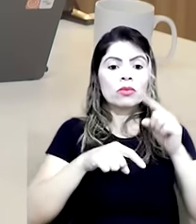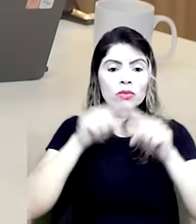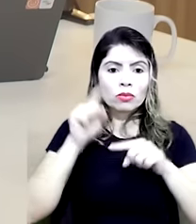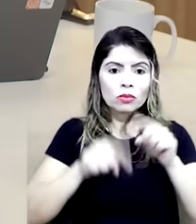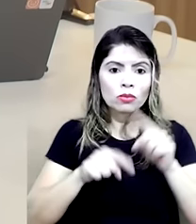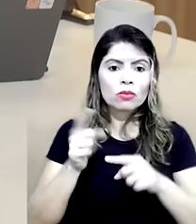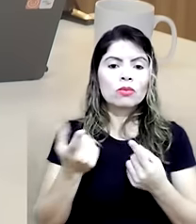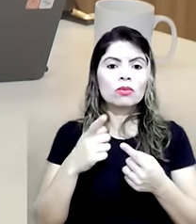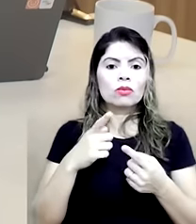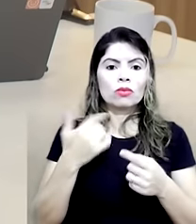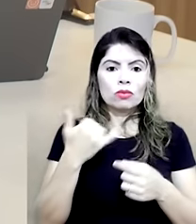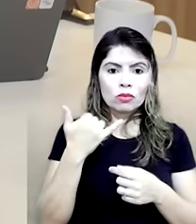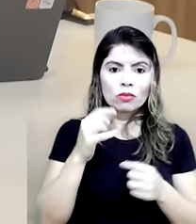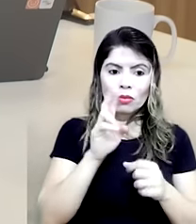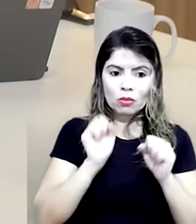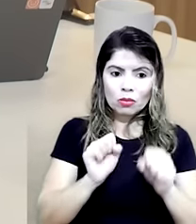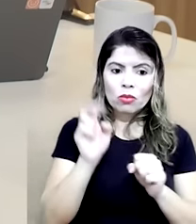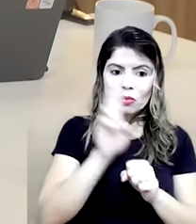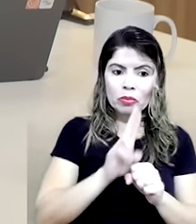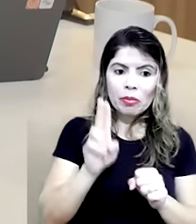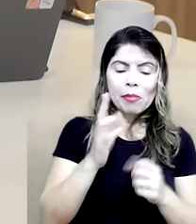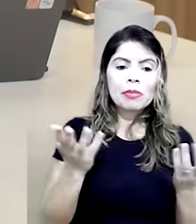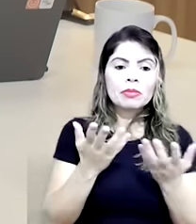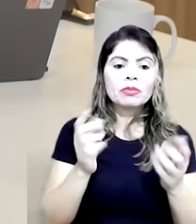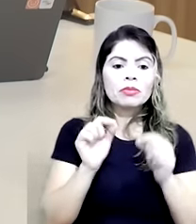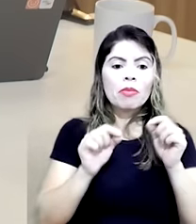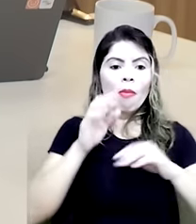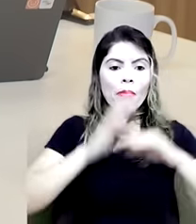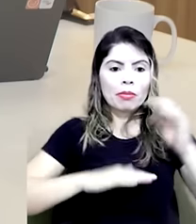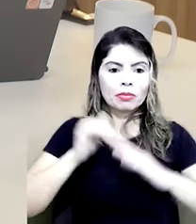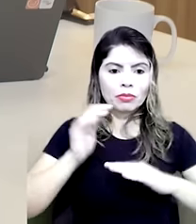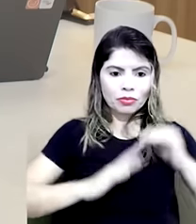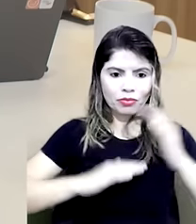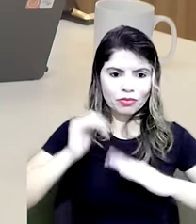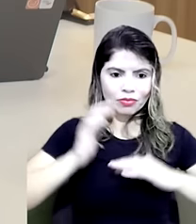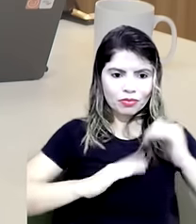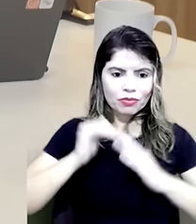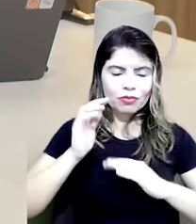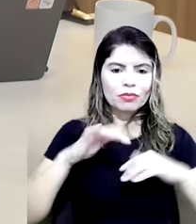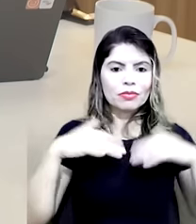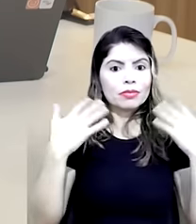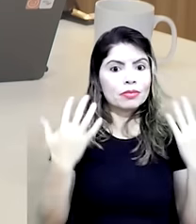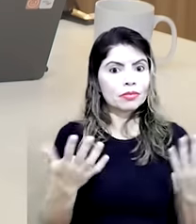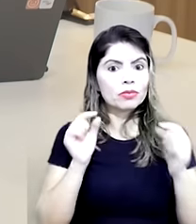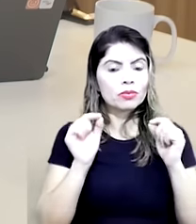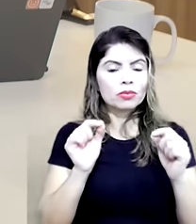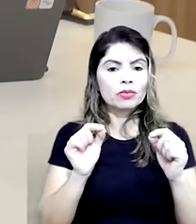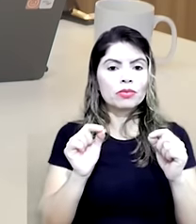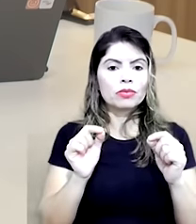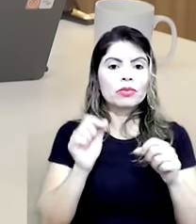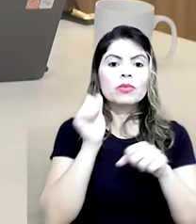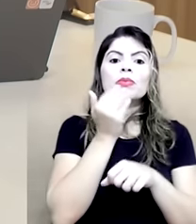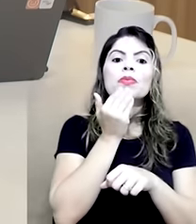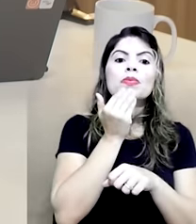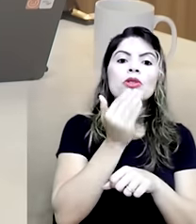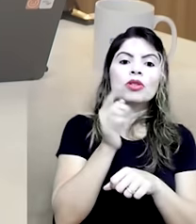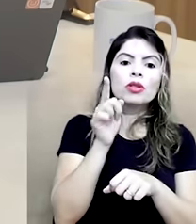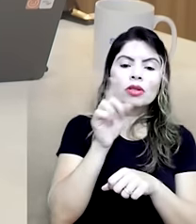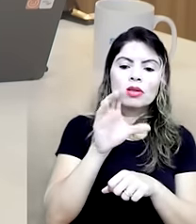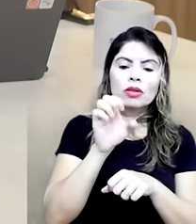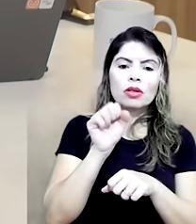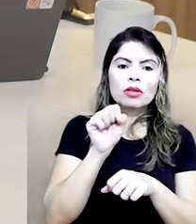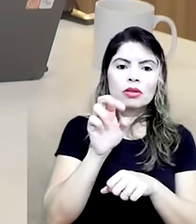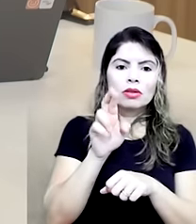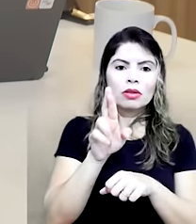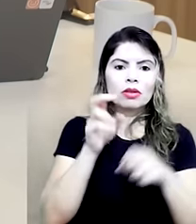pra prática né fui pra prática então Eh vou pedir pro César falar um um pouco pra gente de iluminação no geral pensando tanto para vídeo como